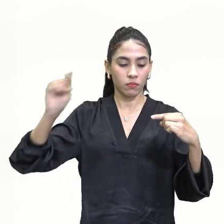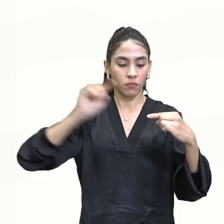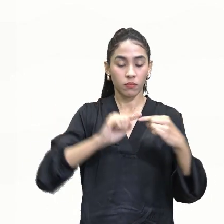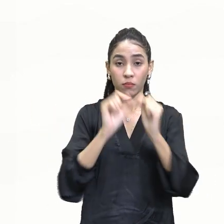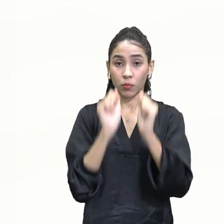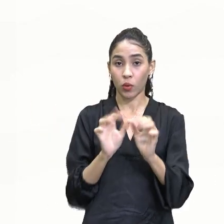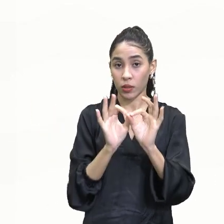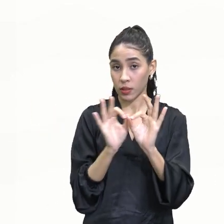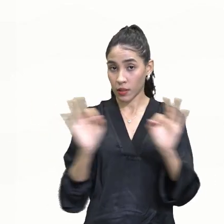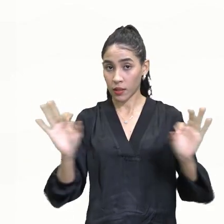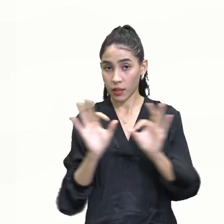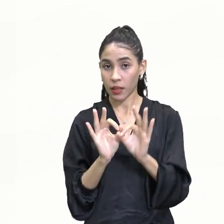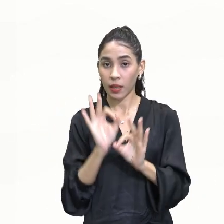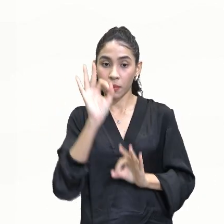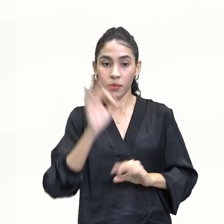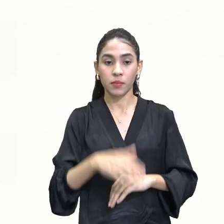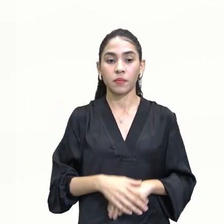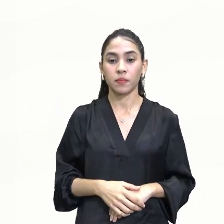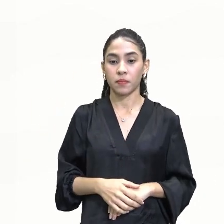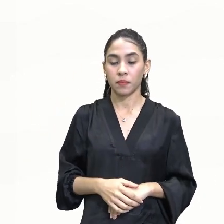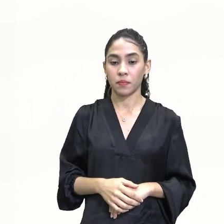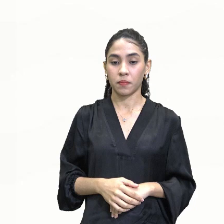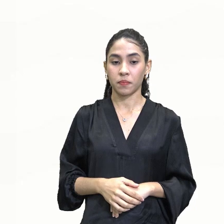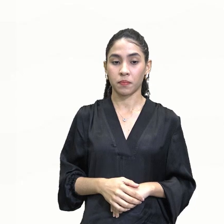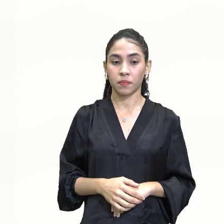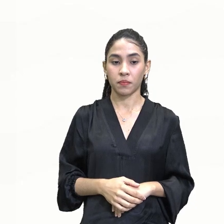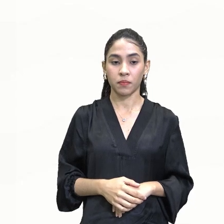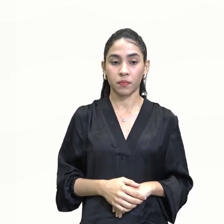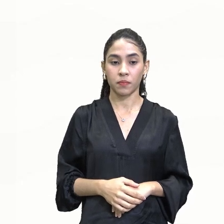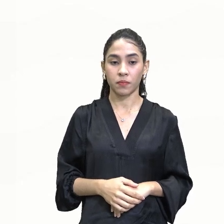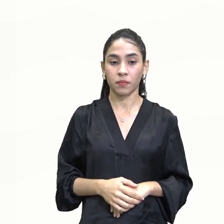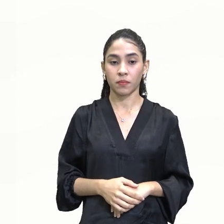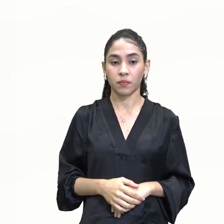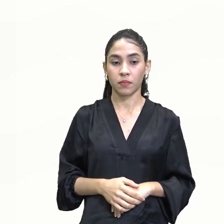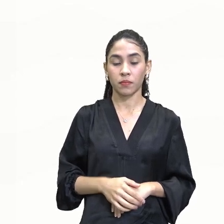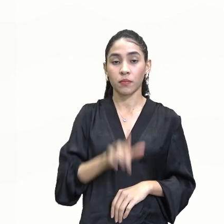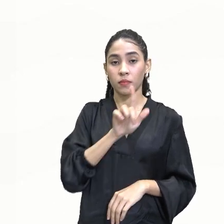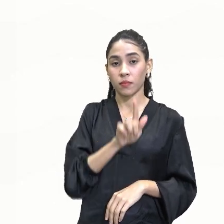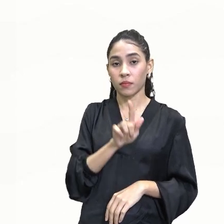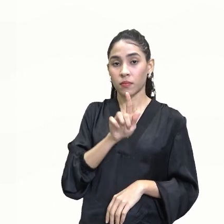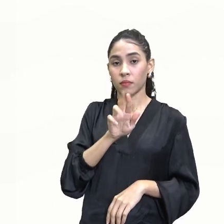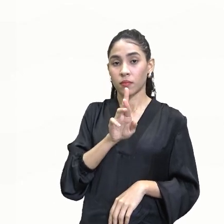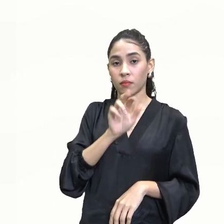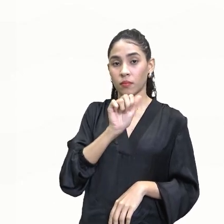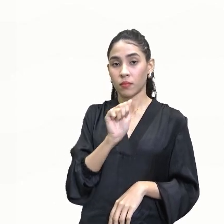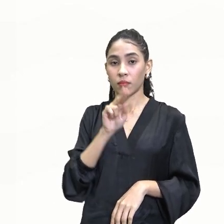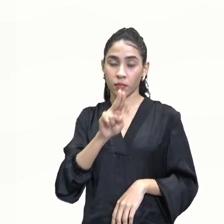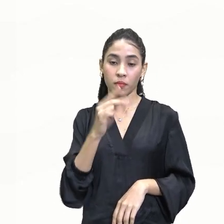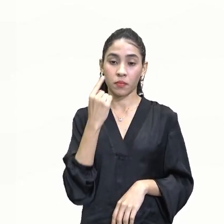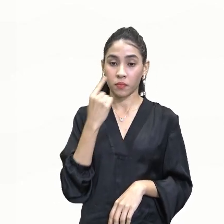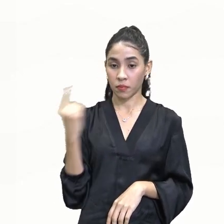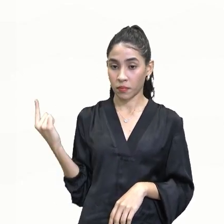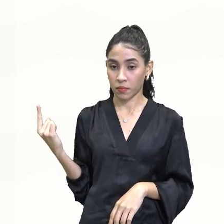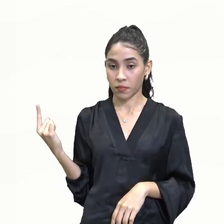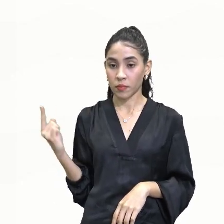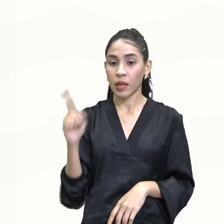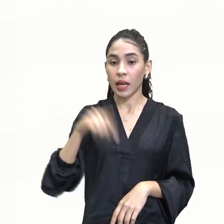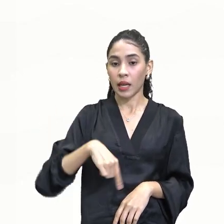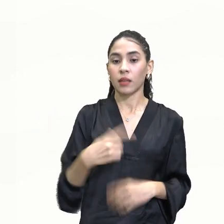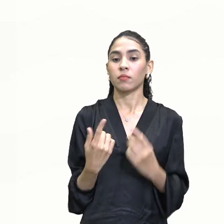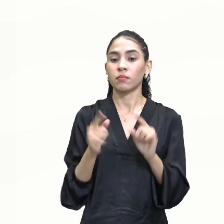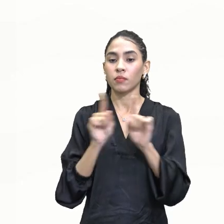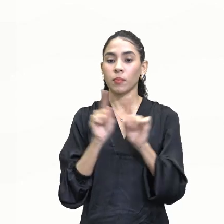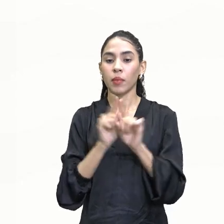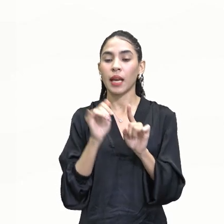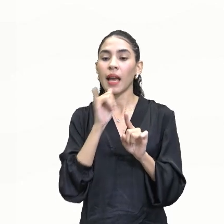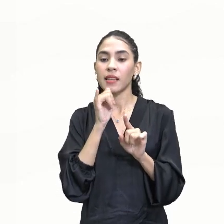aí, representado pelas seguintes unidades. Grau. O grau é definido como uma parte